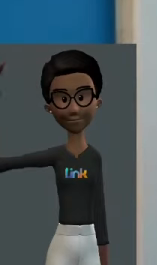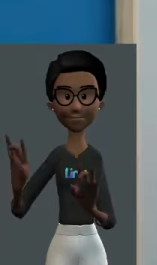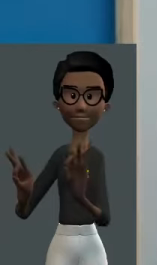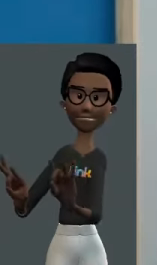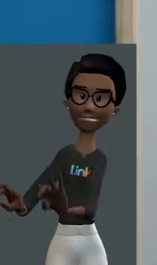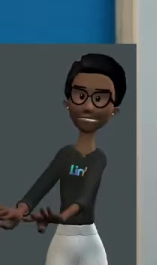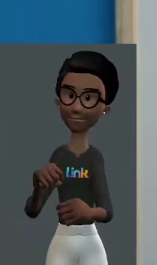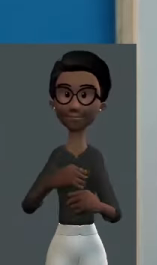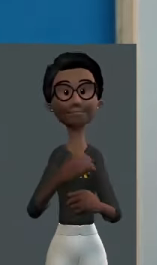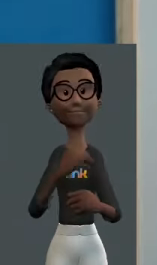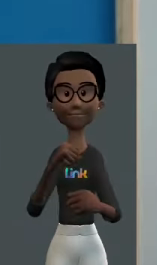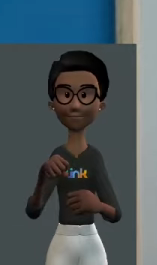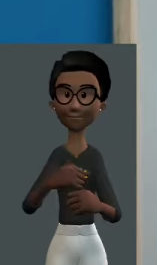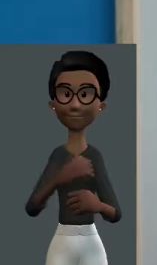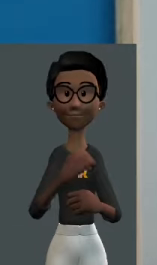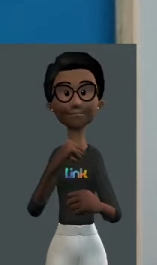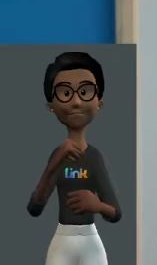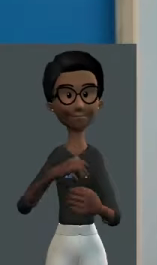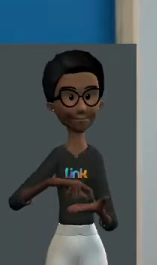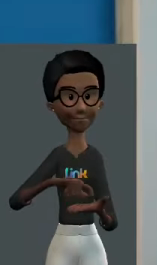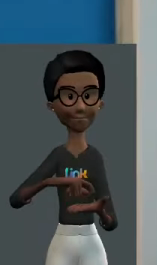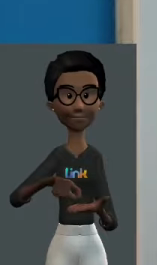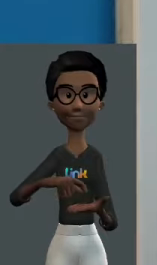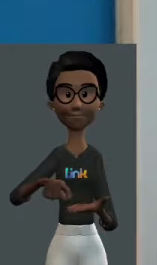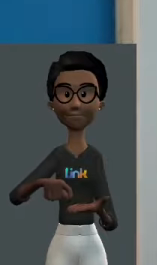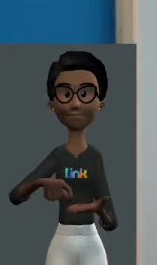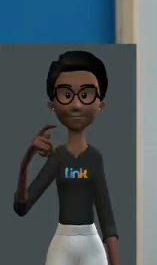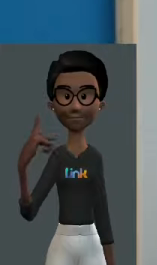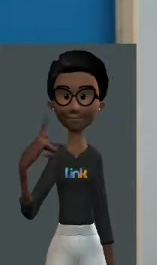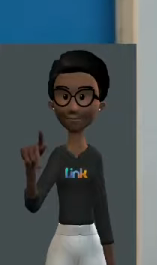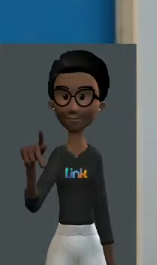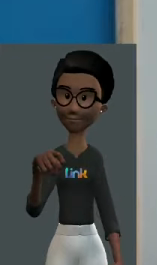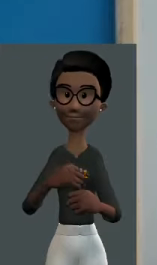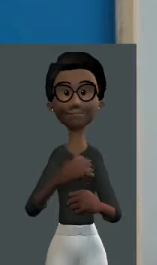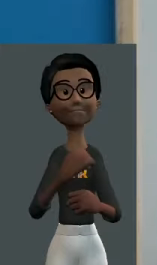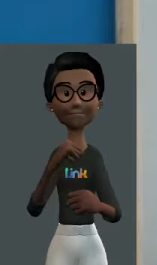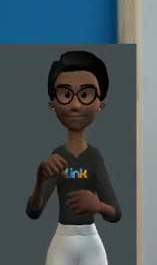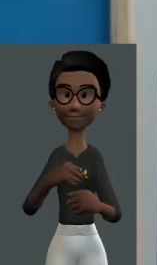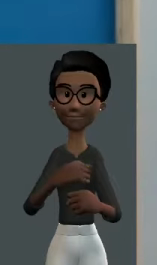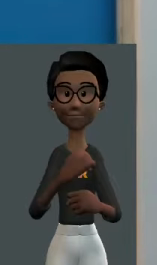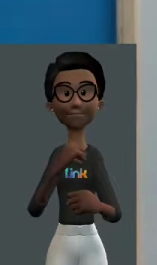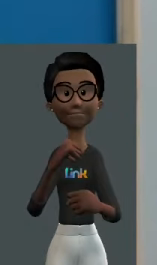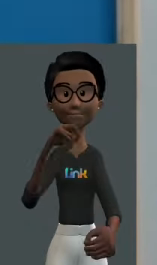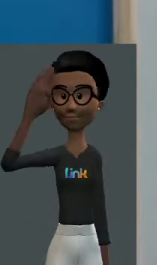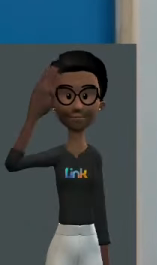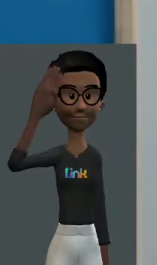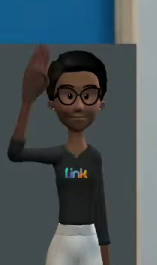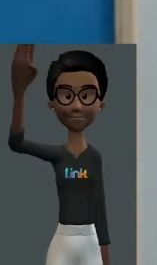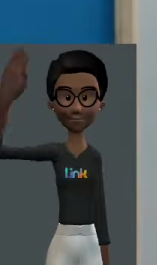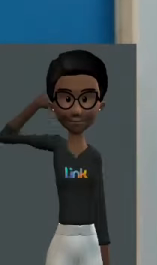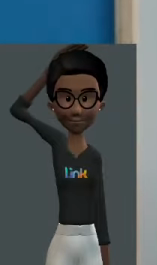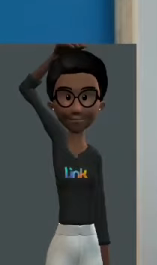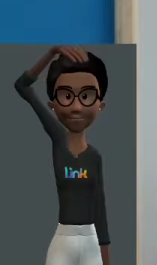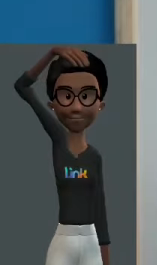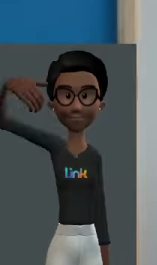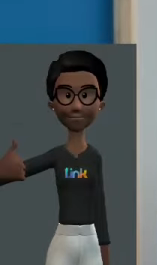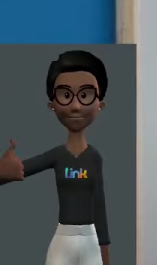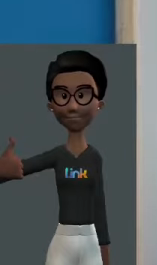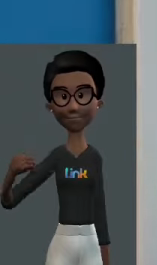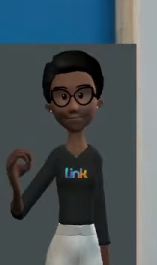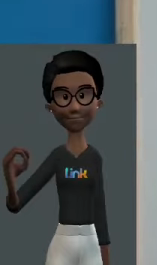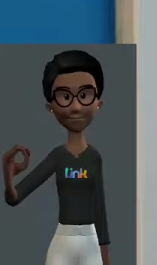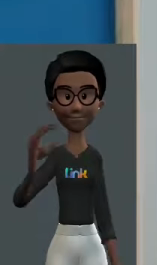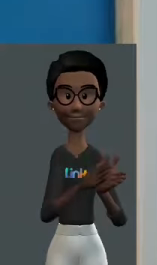Atrás desses homens tem uma fogueira e tudo que eles conhecem são as sombras das coisas que passam pela entrada da